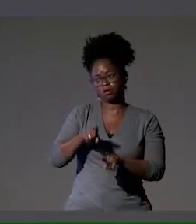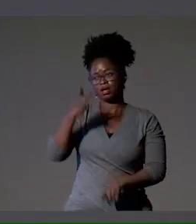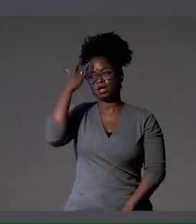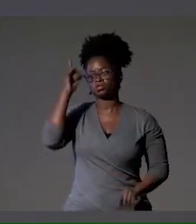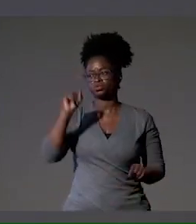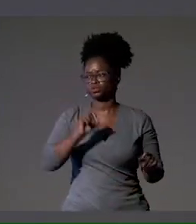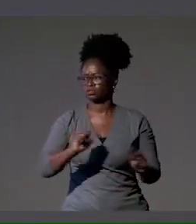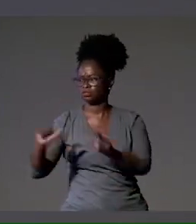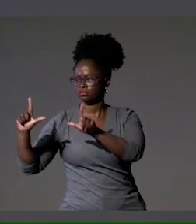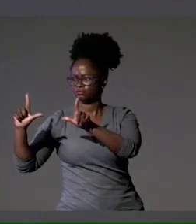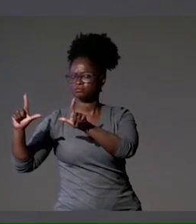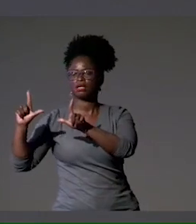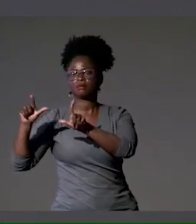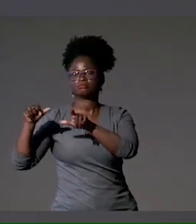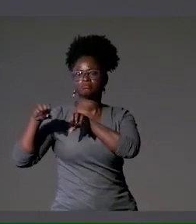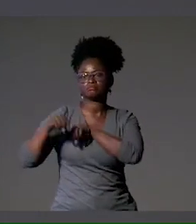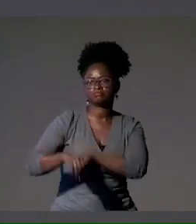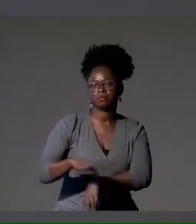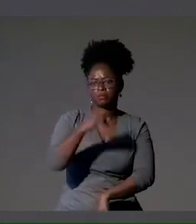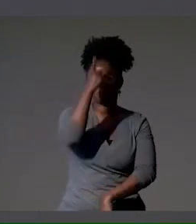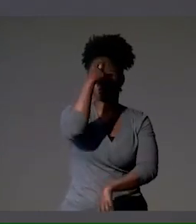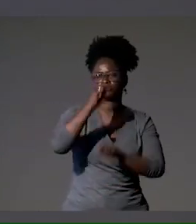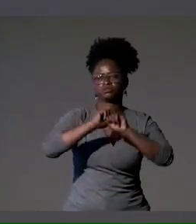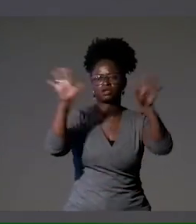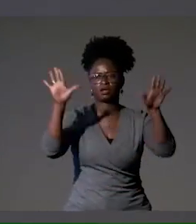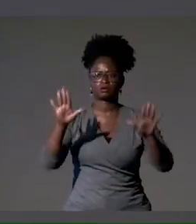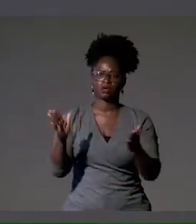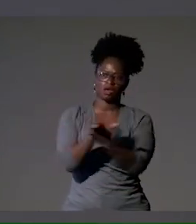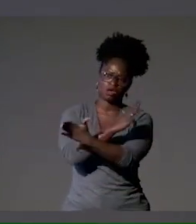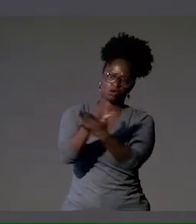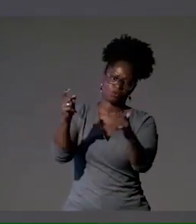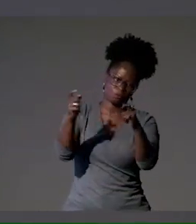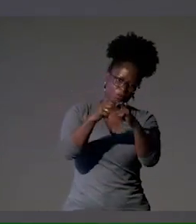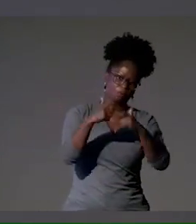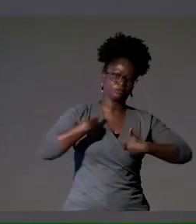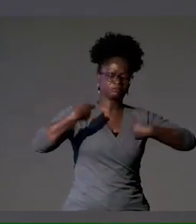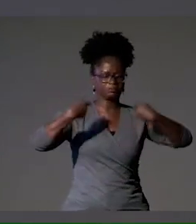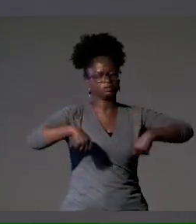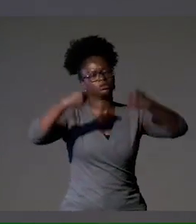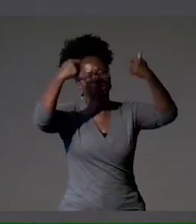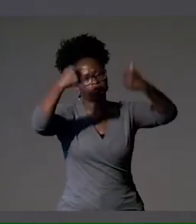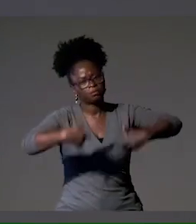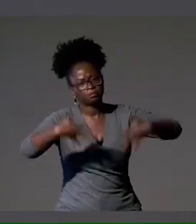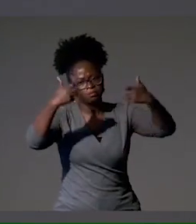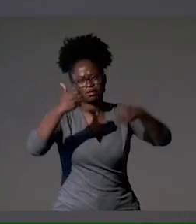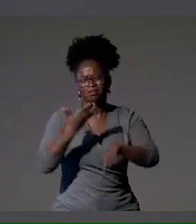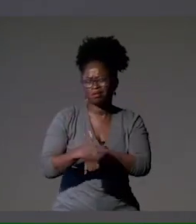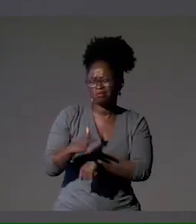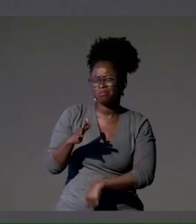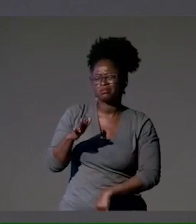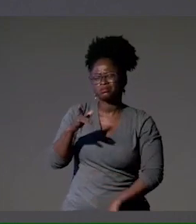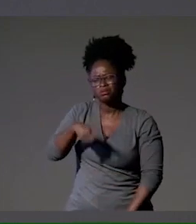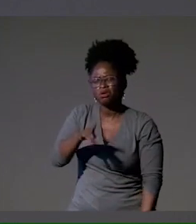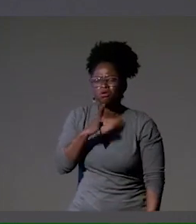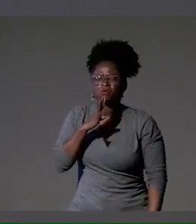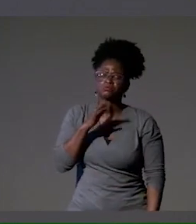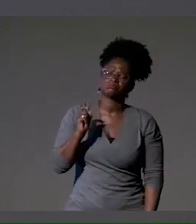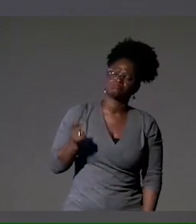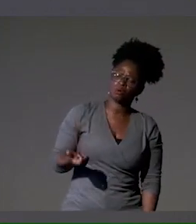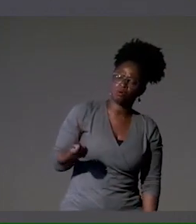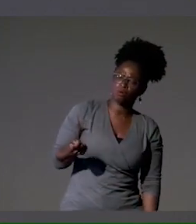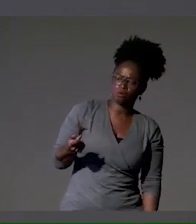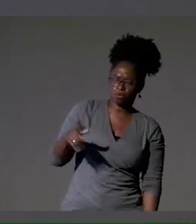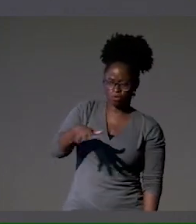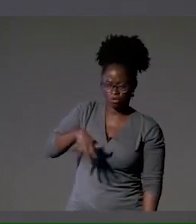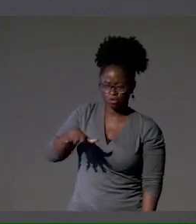esse é um slide muito educativo. Até para os colegas médicos costumam precisar explicar um pouco. A gente sabe, na prática, muito pouco sobre sono, né? Eu digo na prática